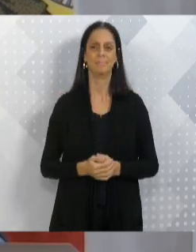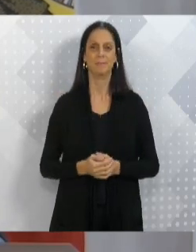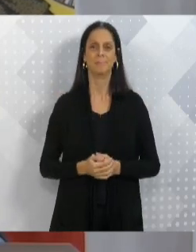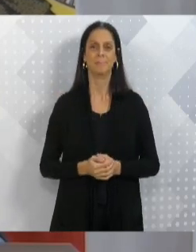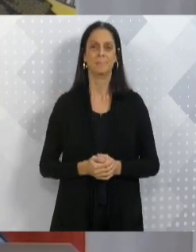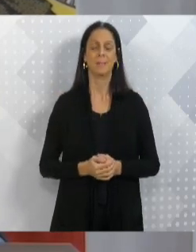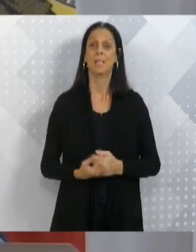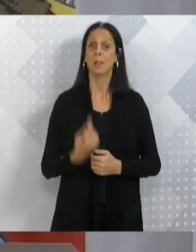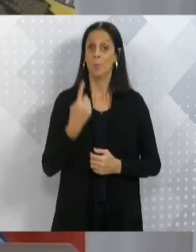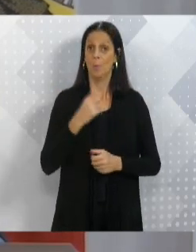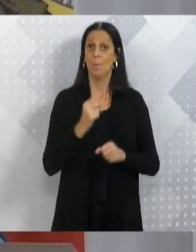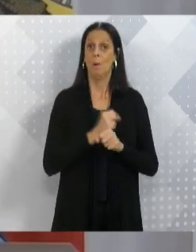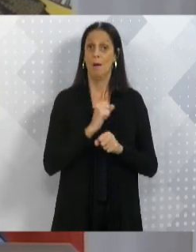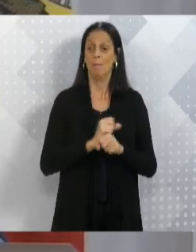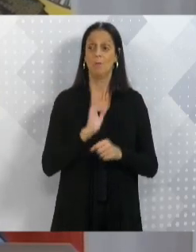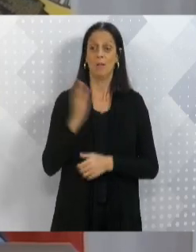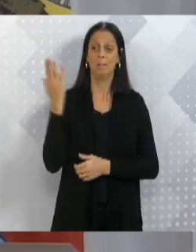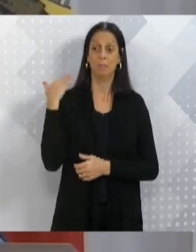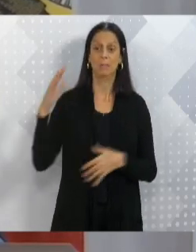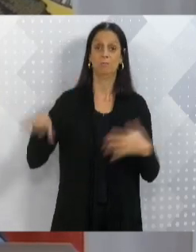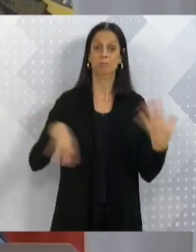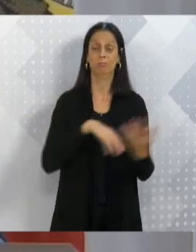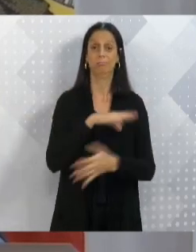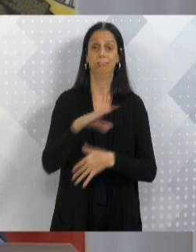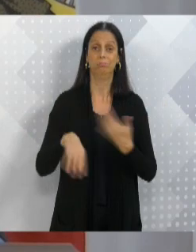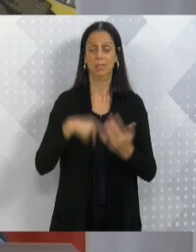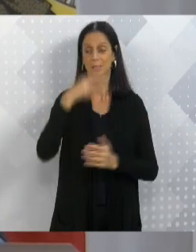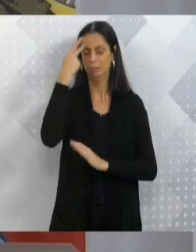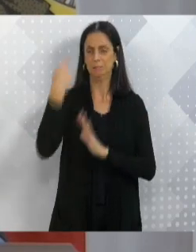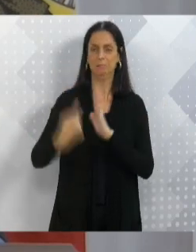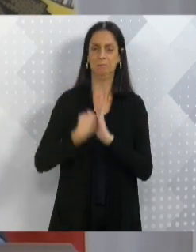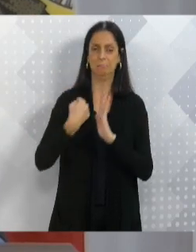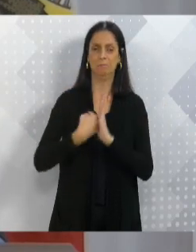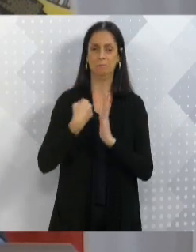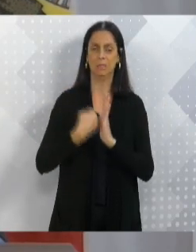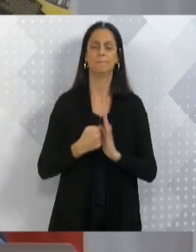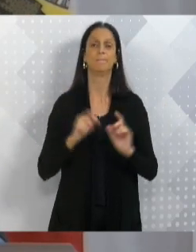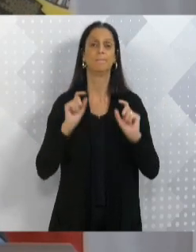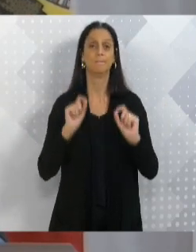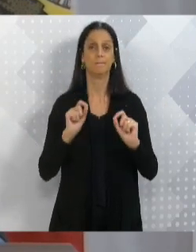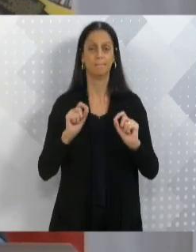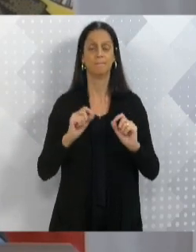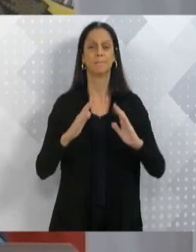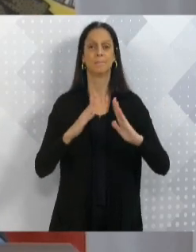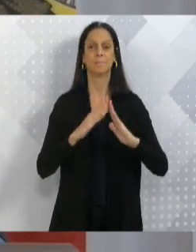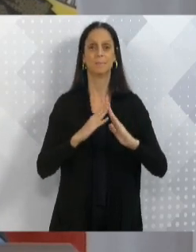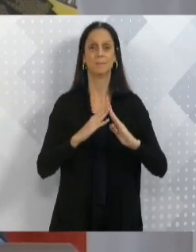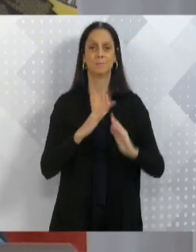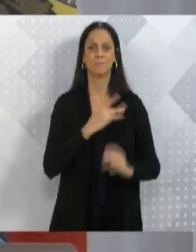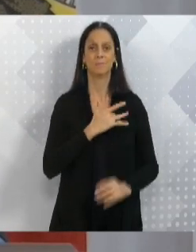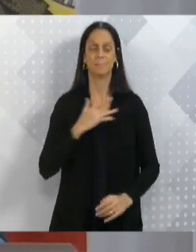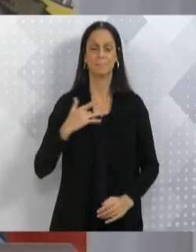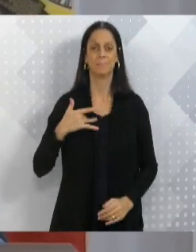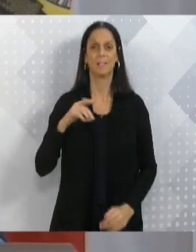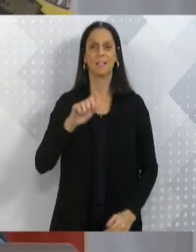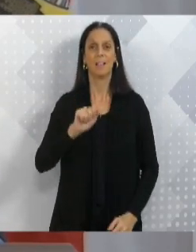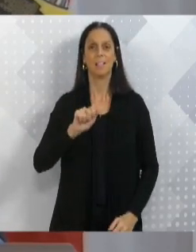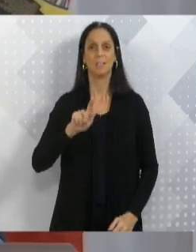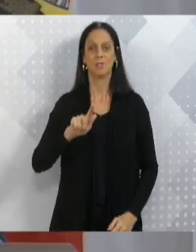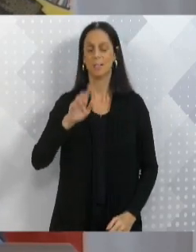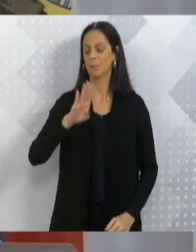tão polêmica que a comunidade vem questionando, que é o AG Tubadenfurt, na Werner